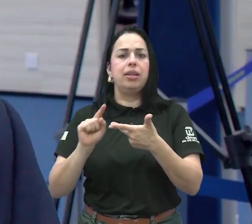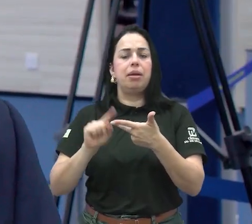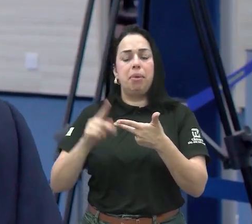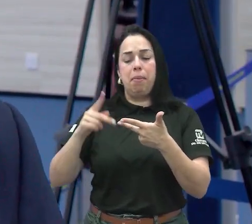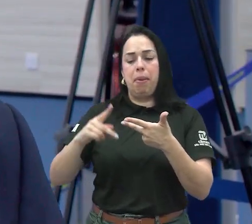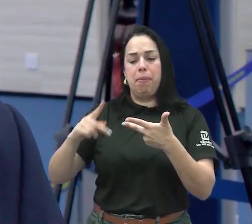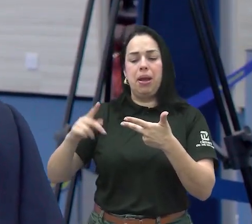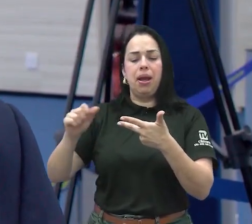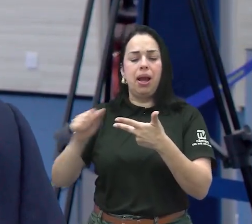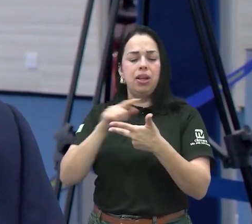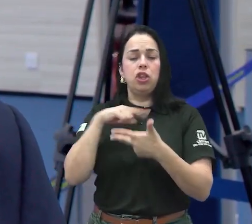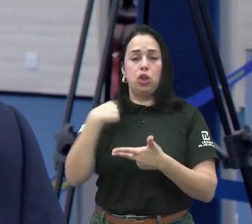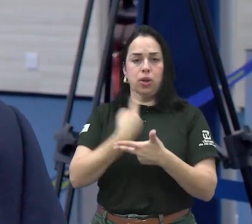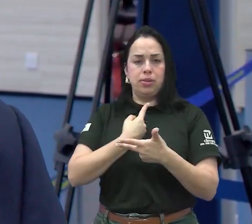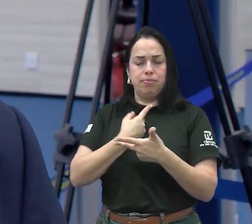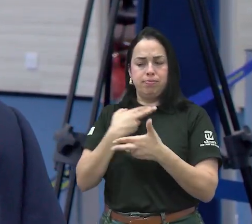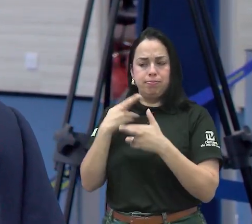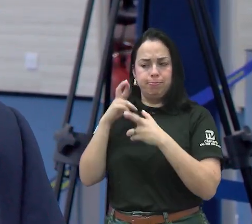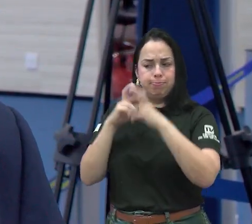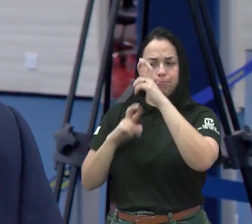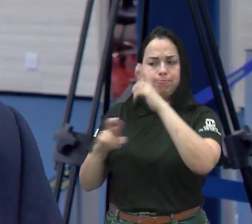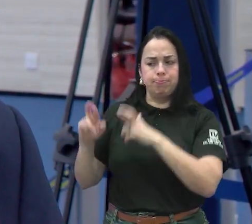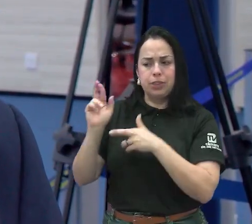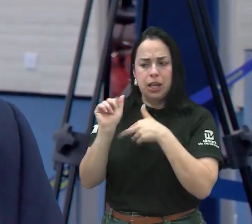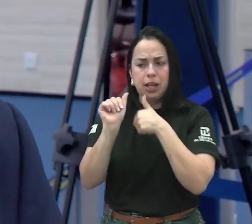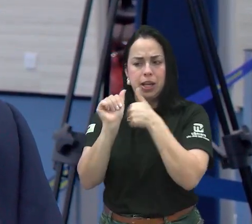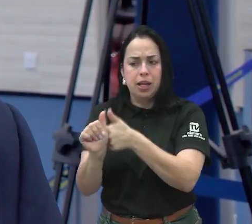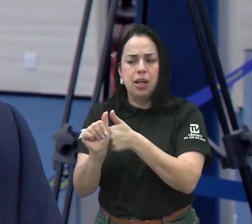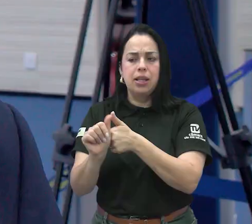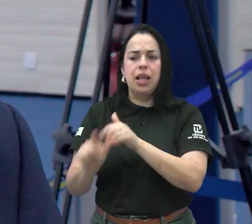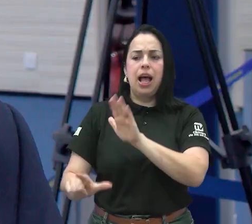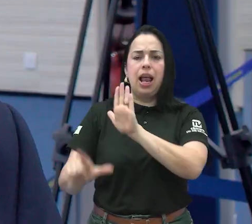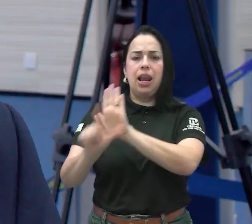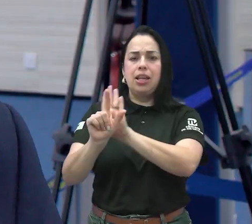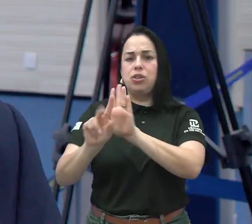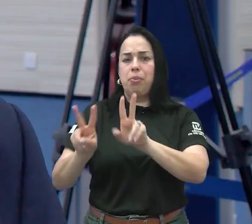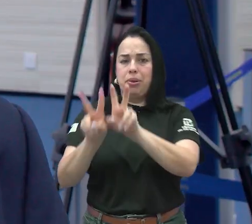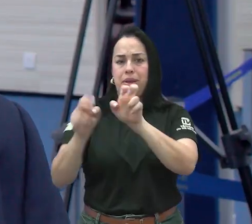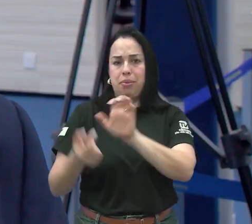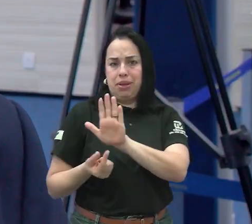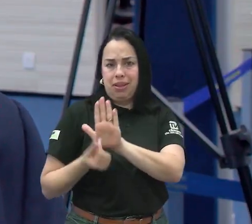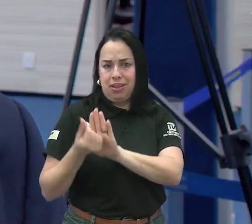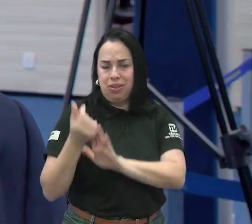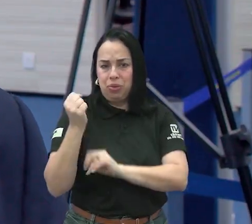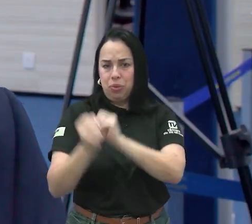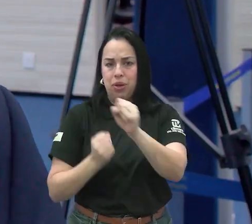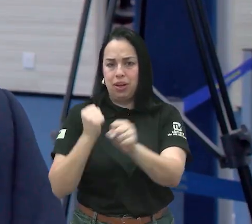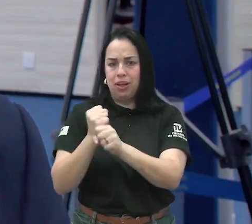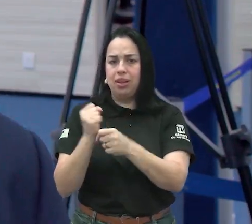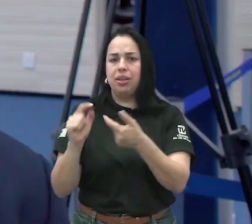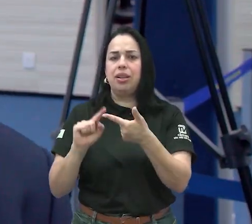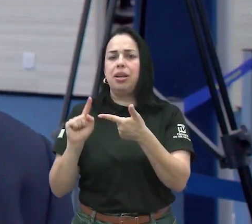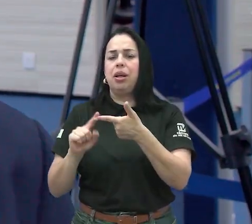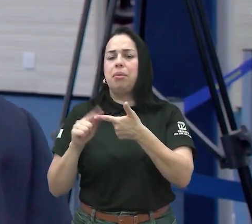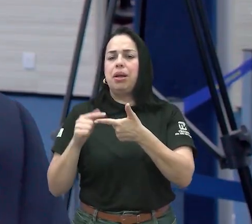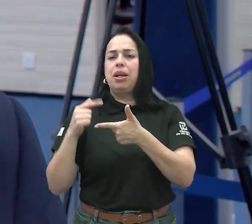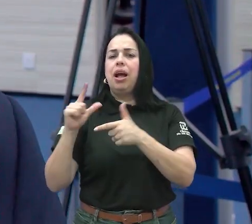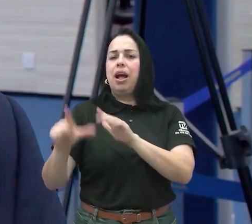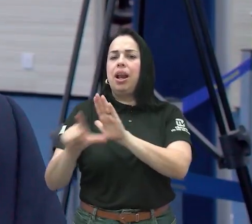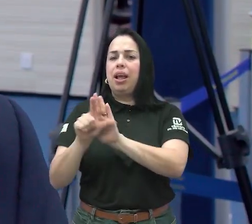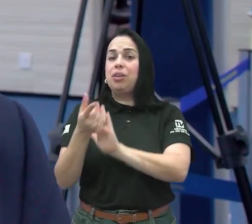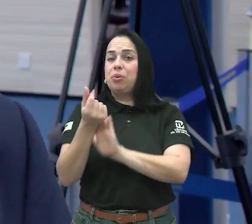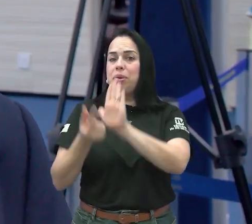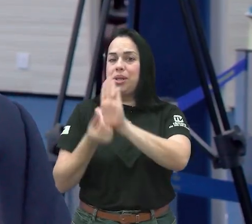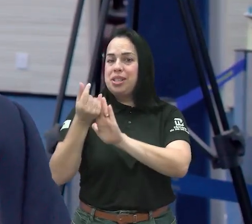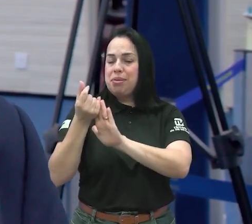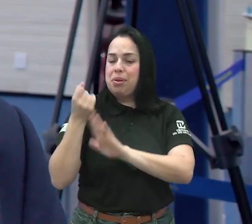tudo de perto, o PPA, para a gente poder ver de que maneira que as leis que cuidam do orçamento, não só anual, mas também a longo